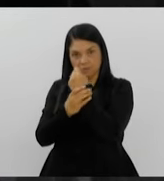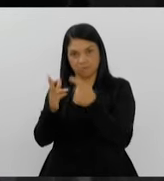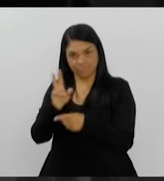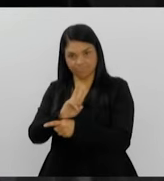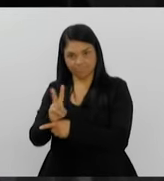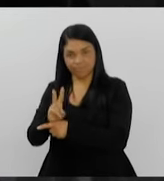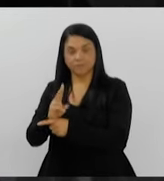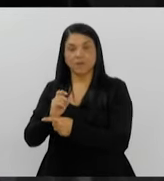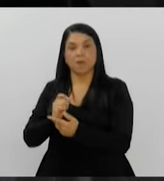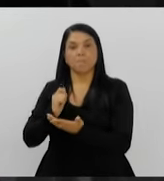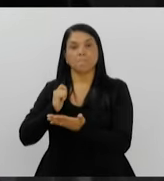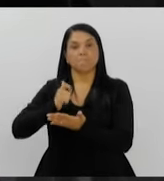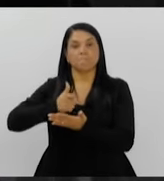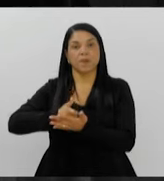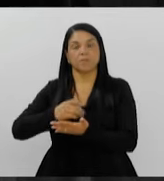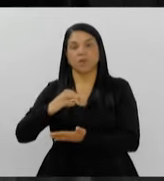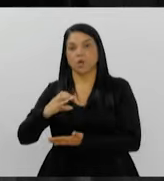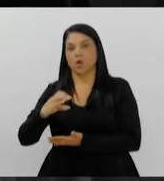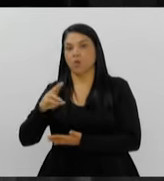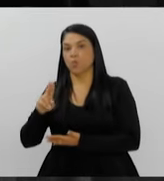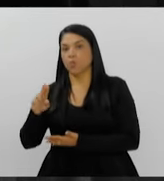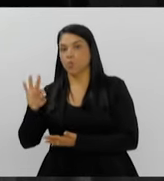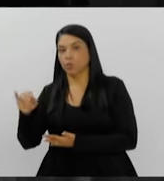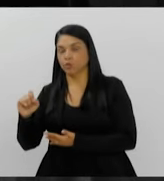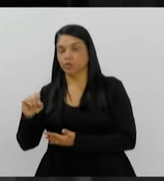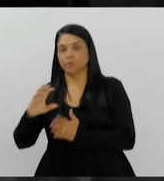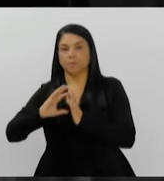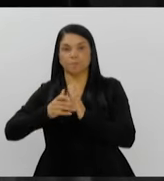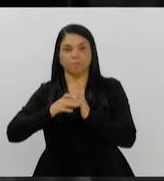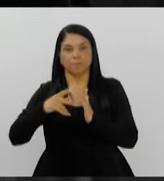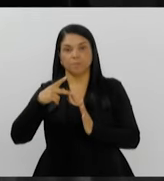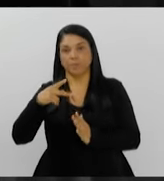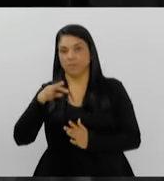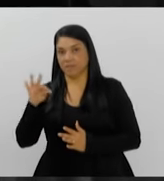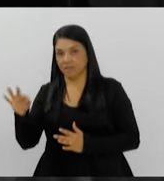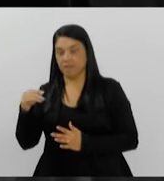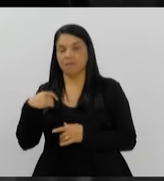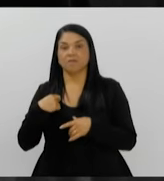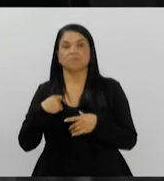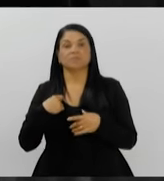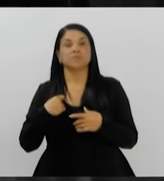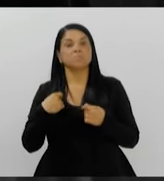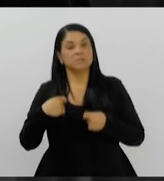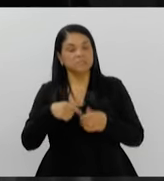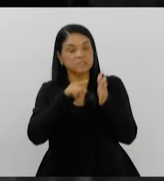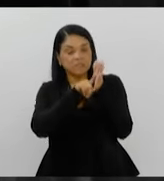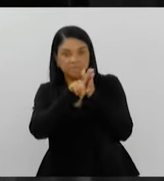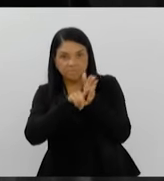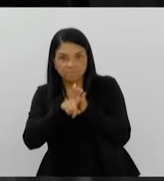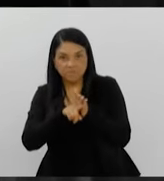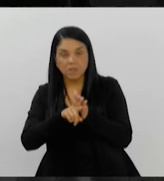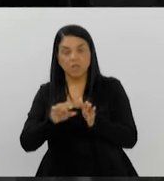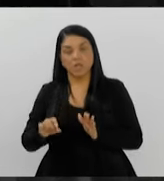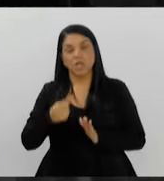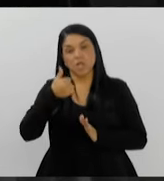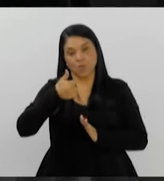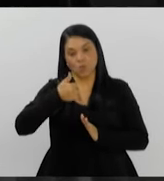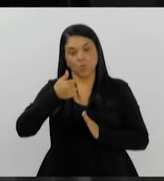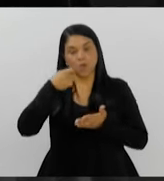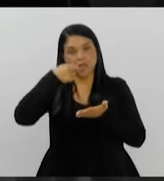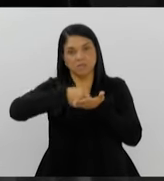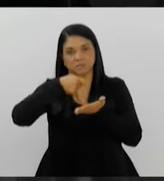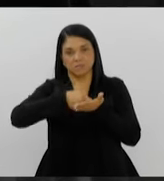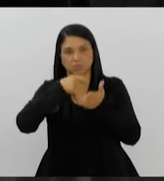pela Cut pelo partido dos trabalhadores Ou por quem quer que seja merecem ser apuradas e eu sou o primeiro a exigir essa